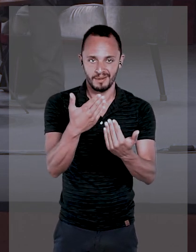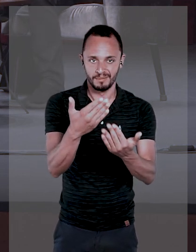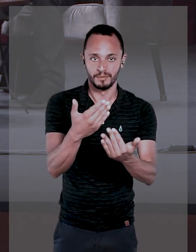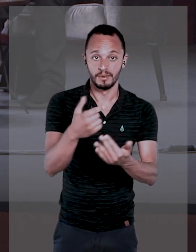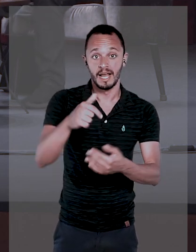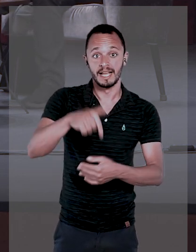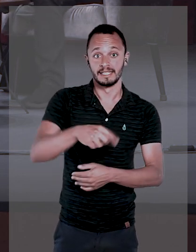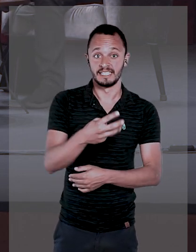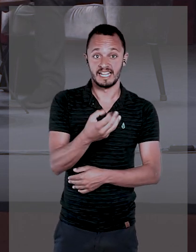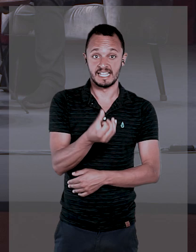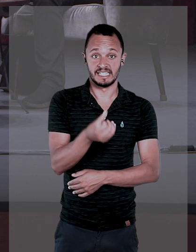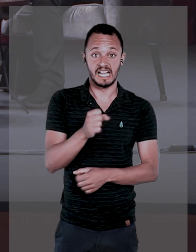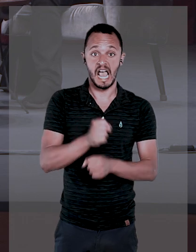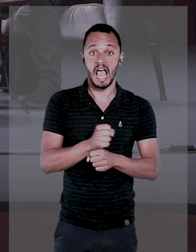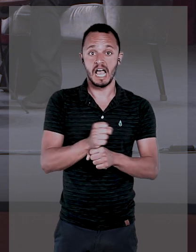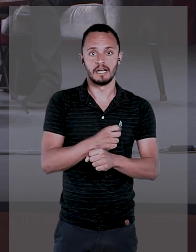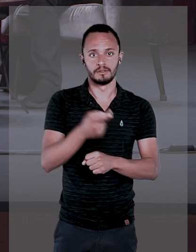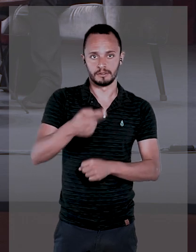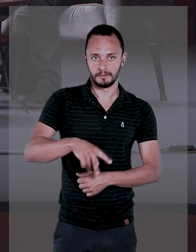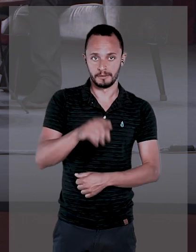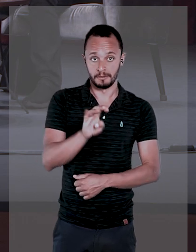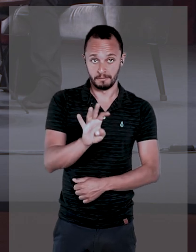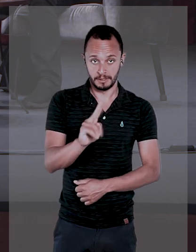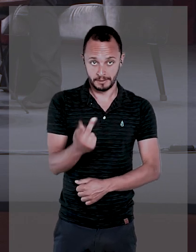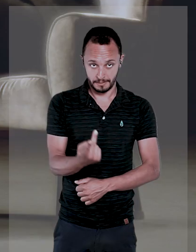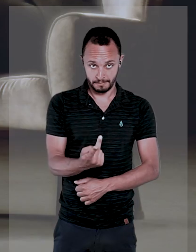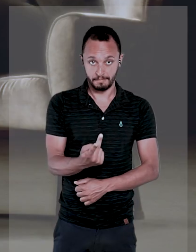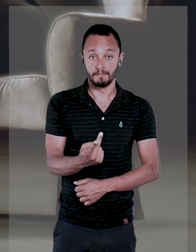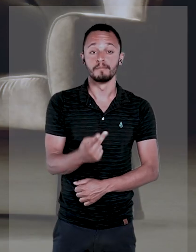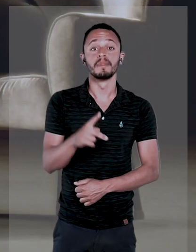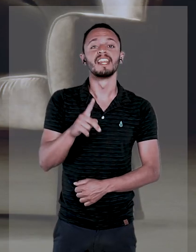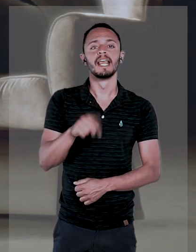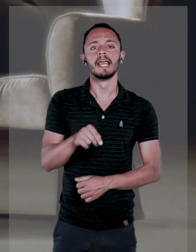Papo. Há 36 anos aqui em Belo Horizonte.